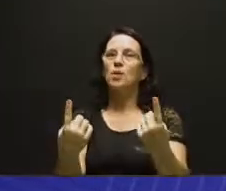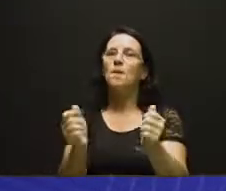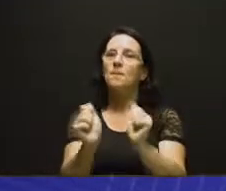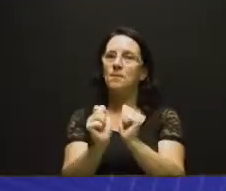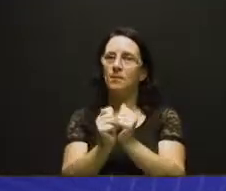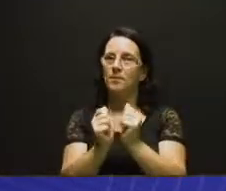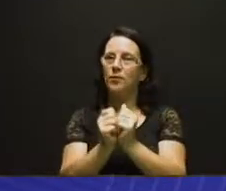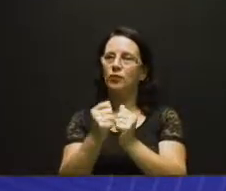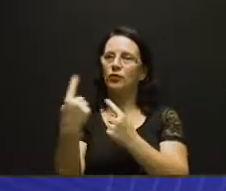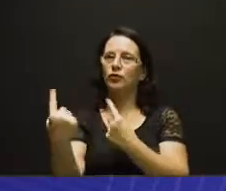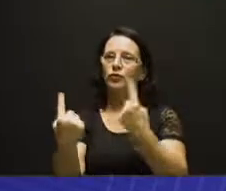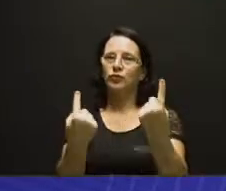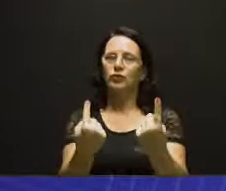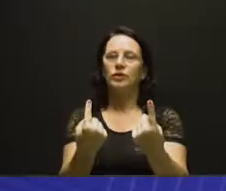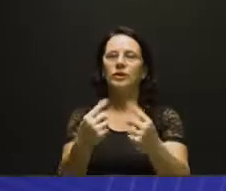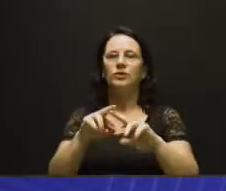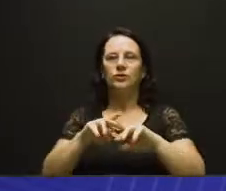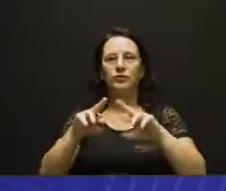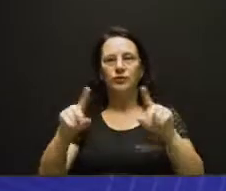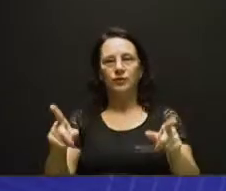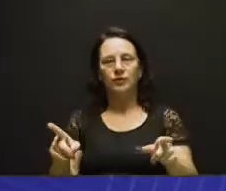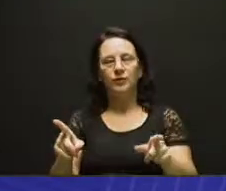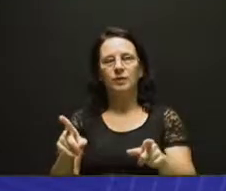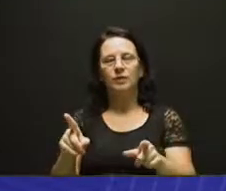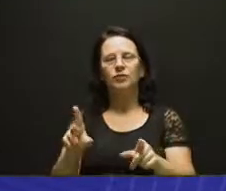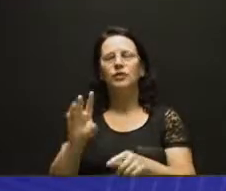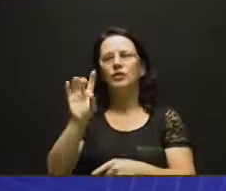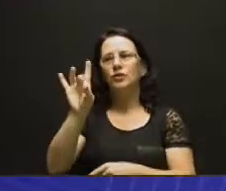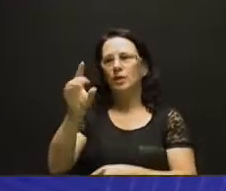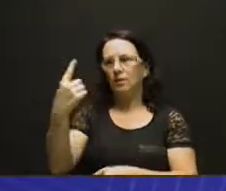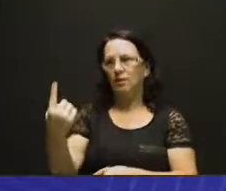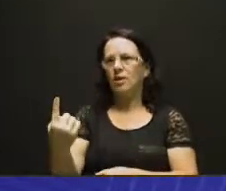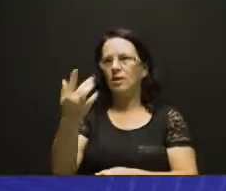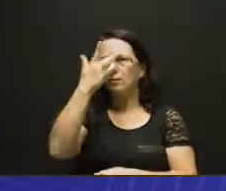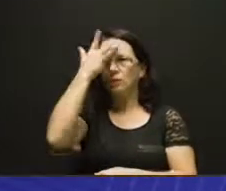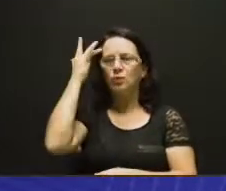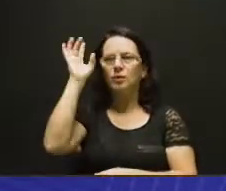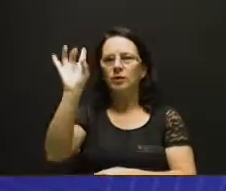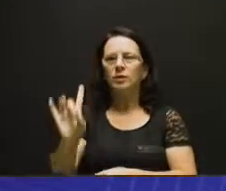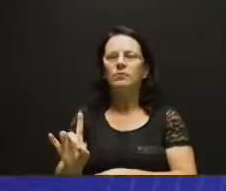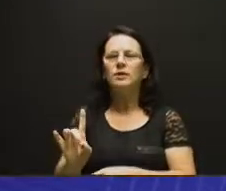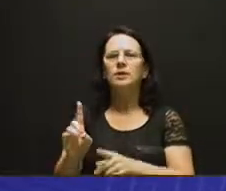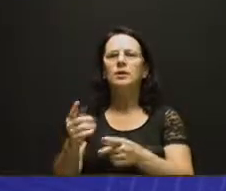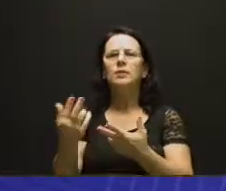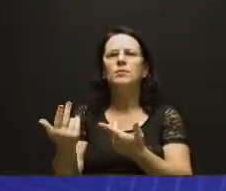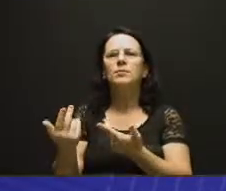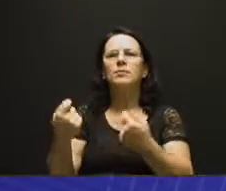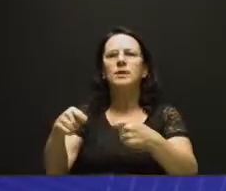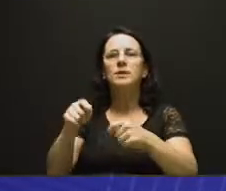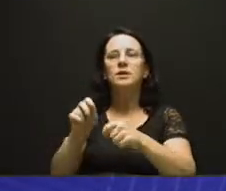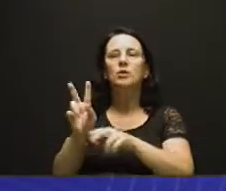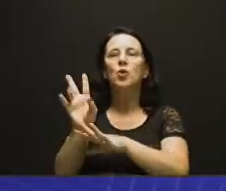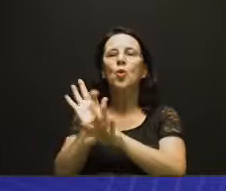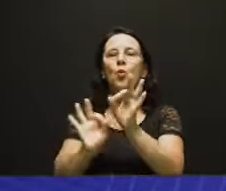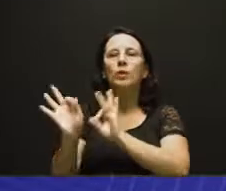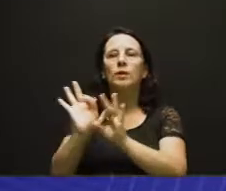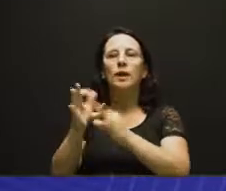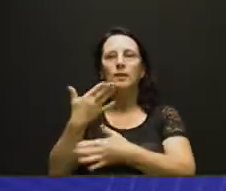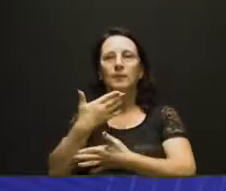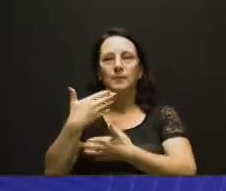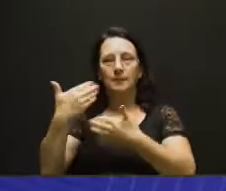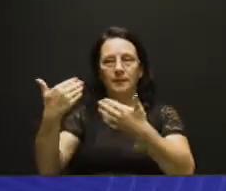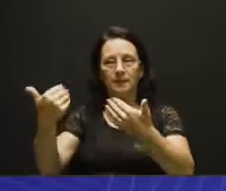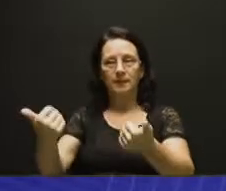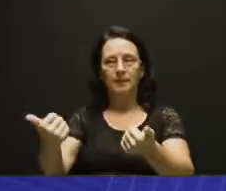tratamento de acordo com as especificidades daquela pessoa aí ela vai estar em pé de igualdade tá é